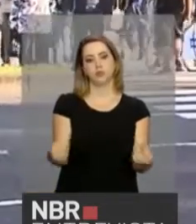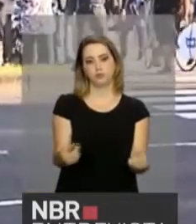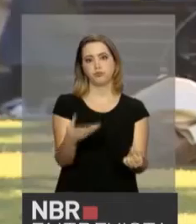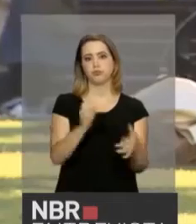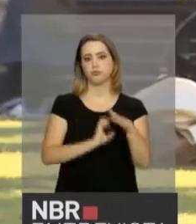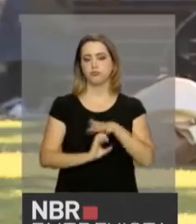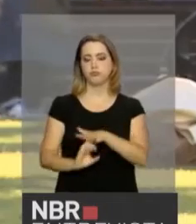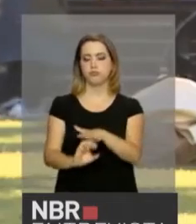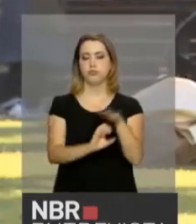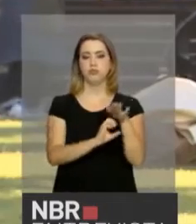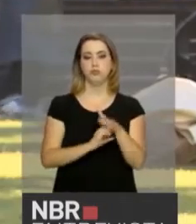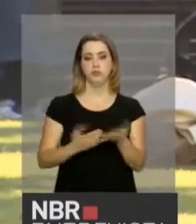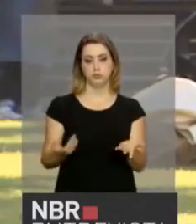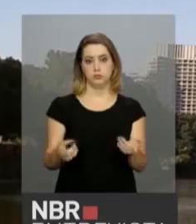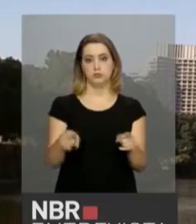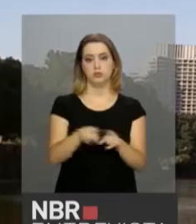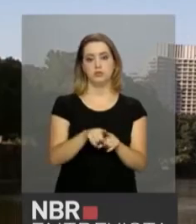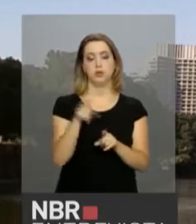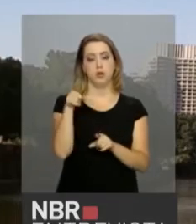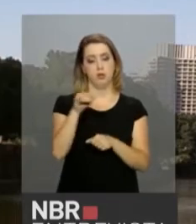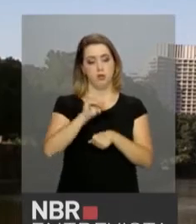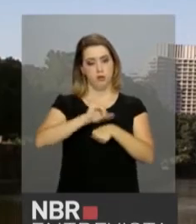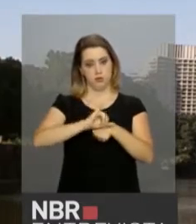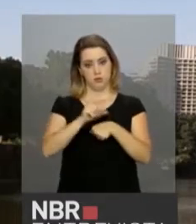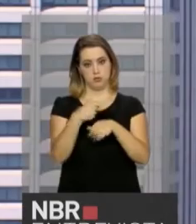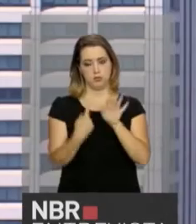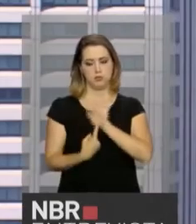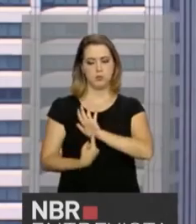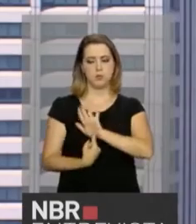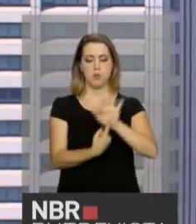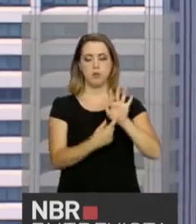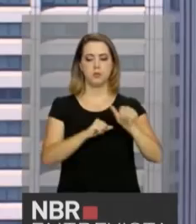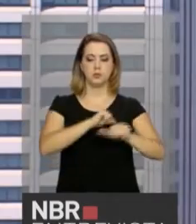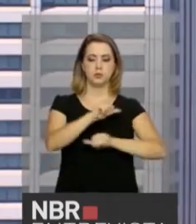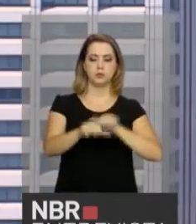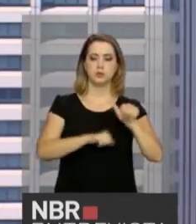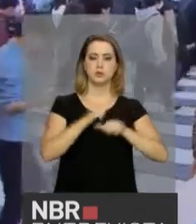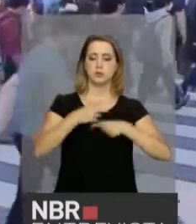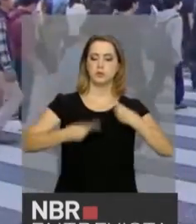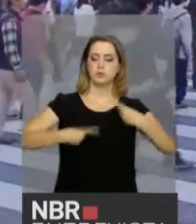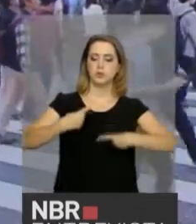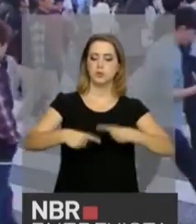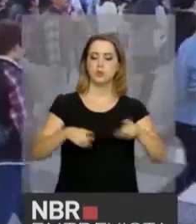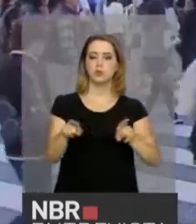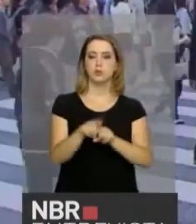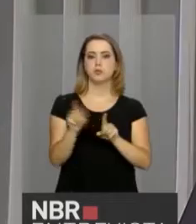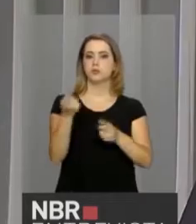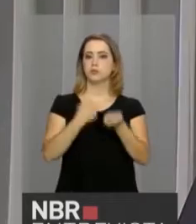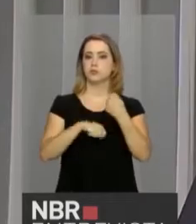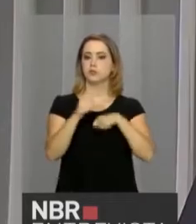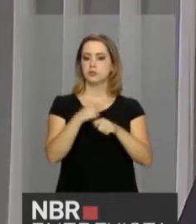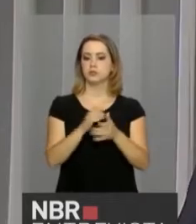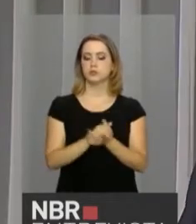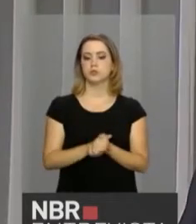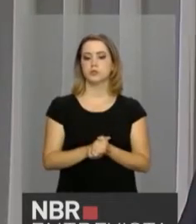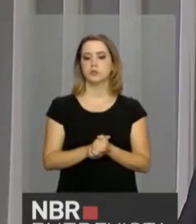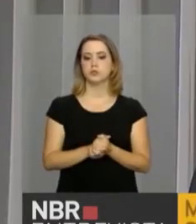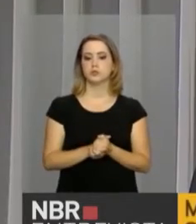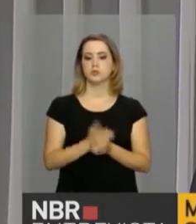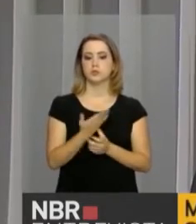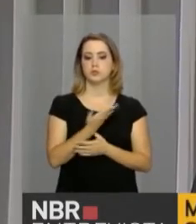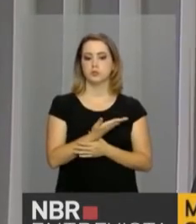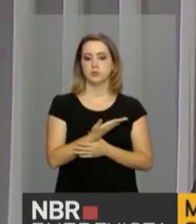os brasileiros apresentaram aos investidores as mudanças do cenário político e econômico essas visitas é